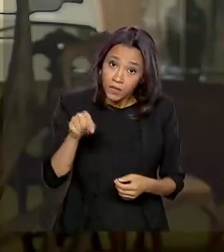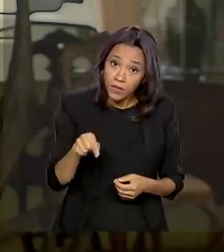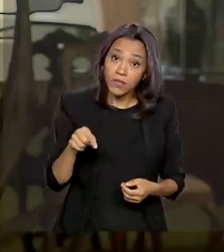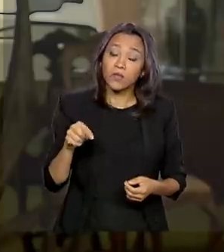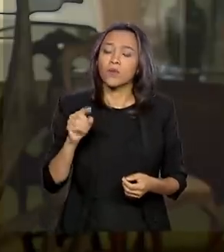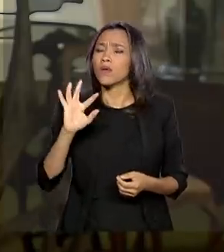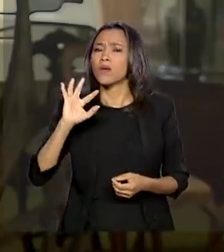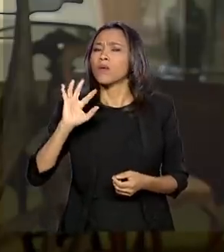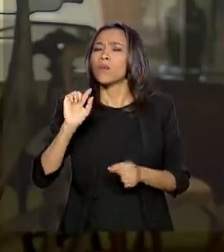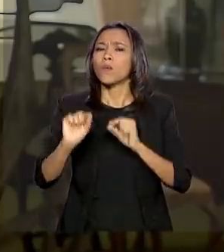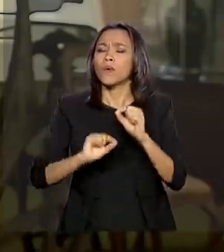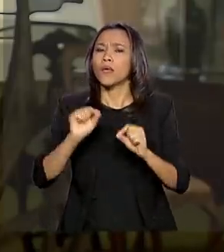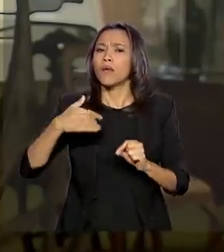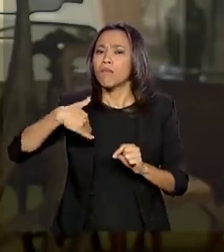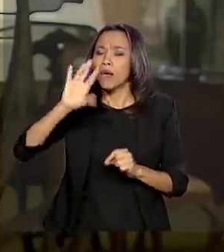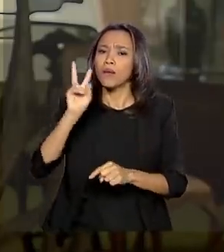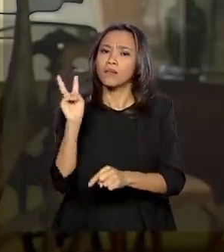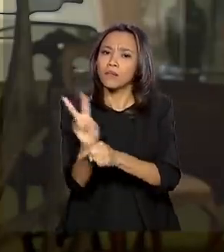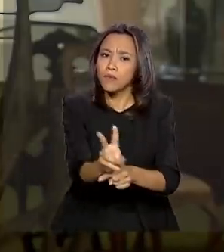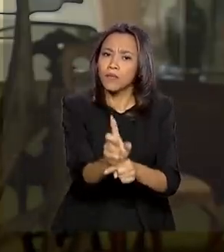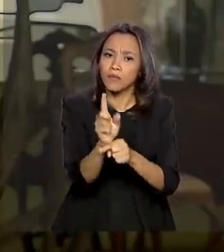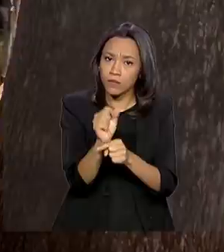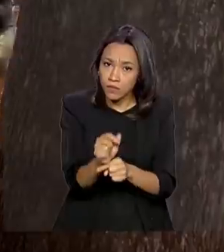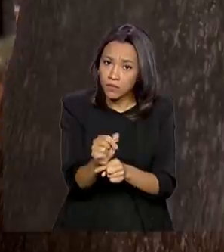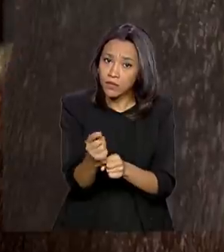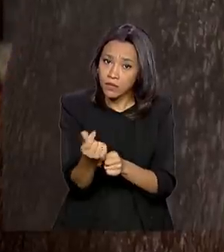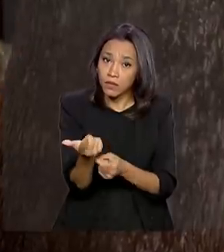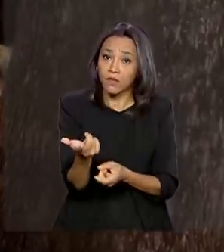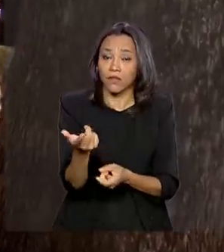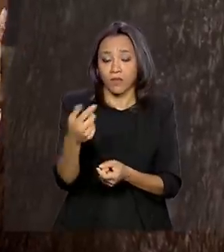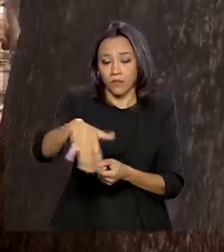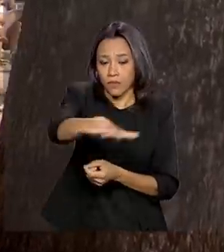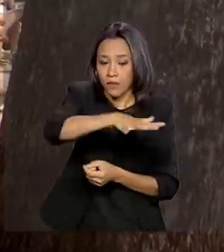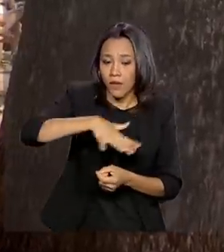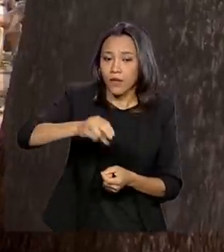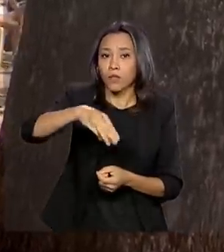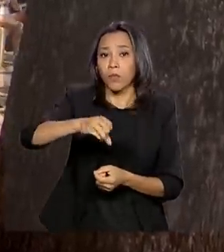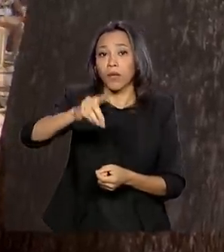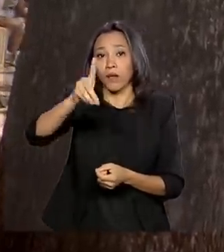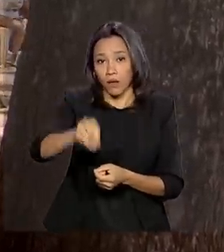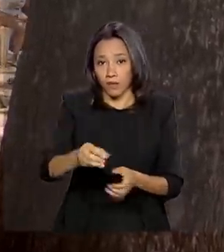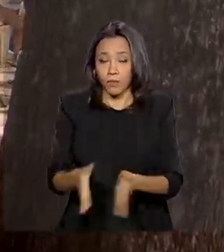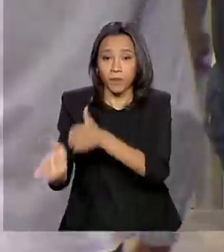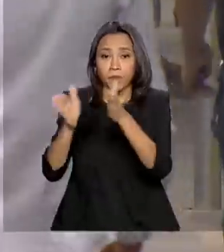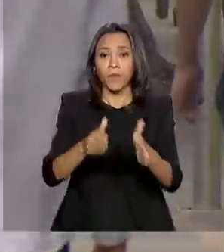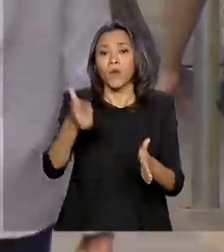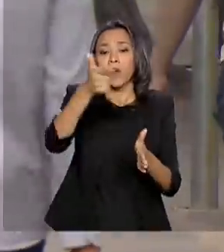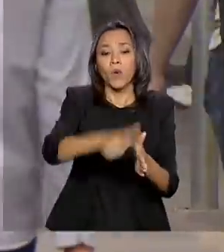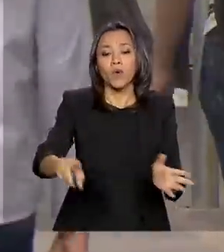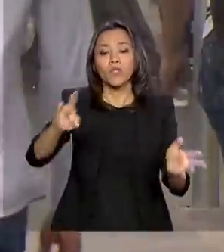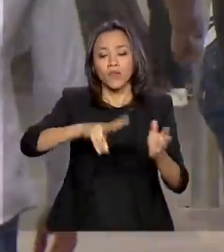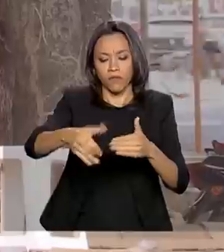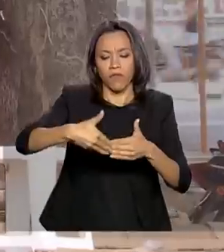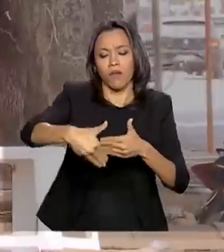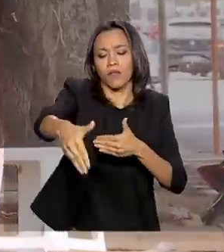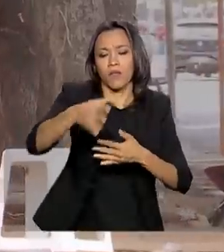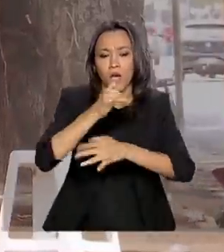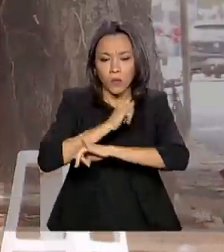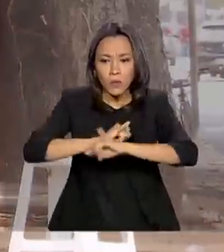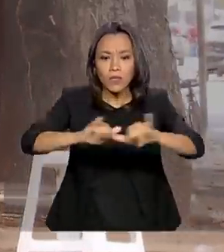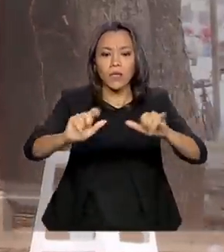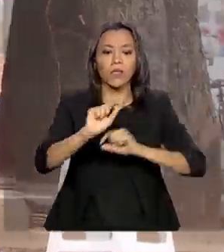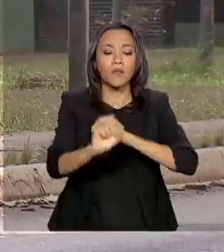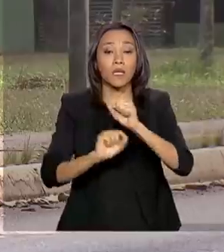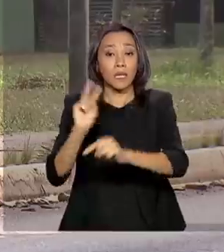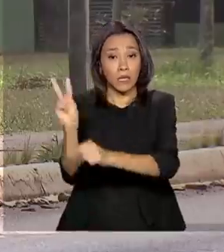que significa mais crédito no mercado. Outras decisões que devem ser anunciadas se referem, por exemplo, aos